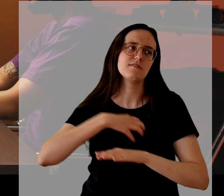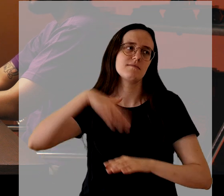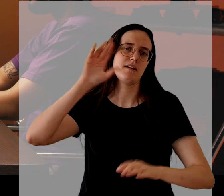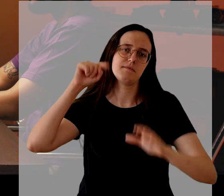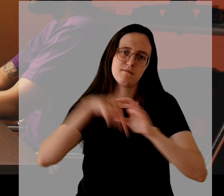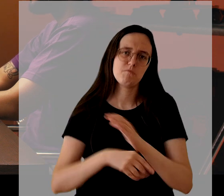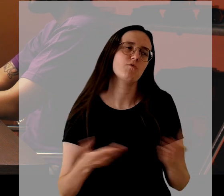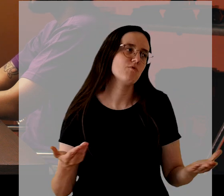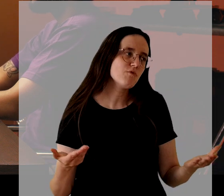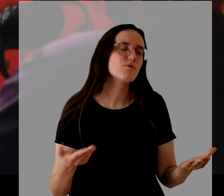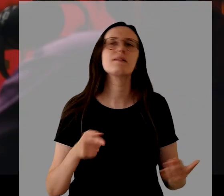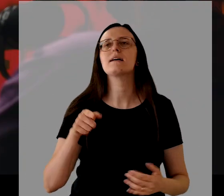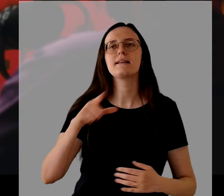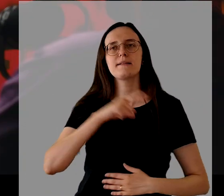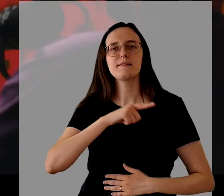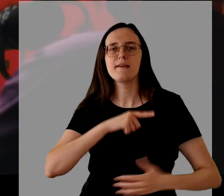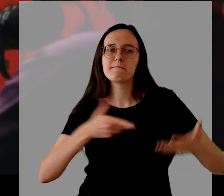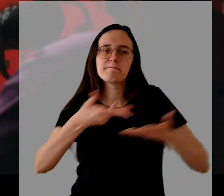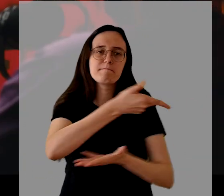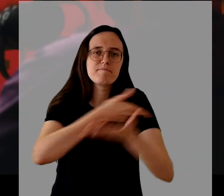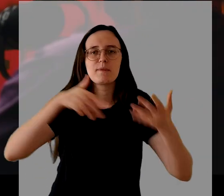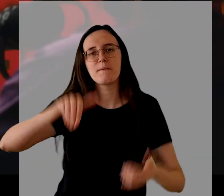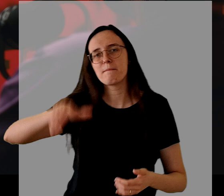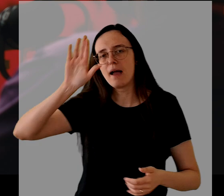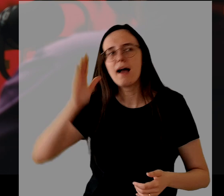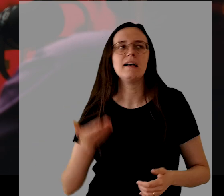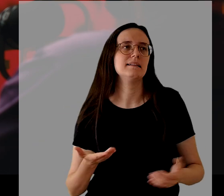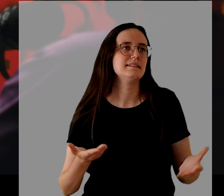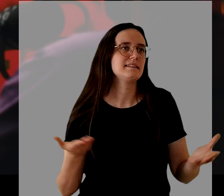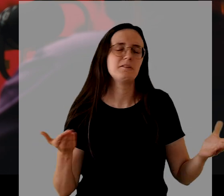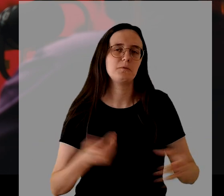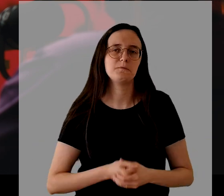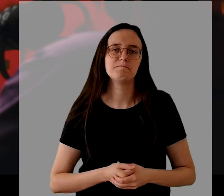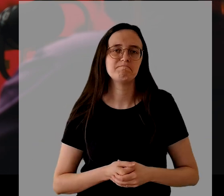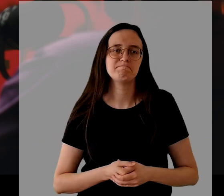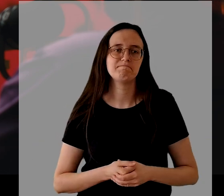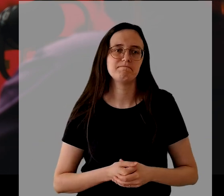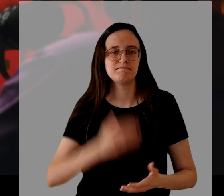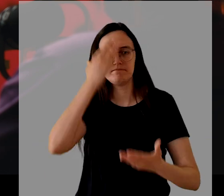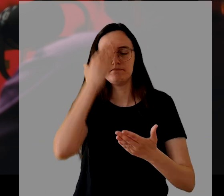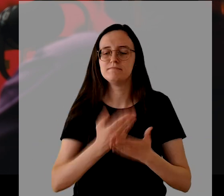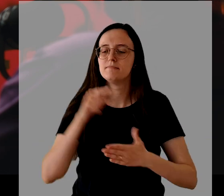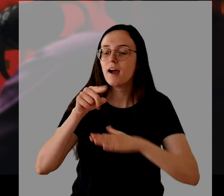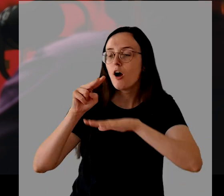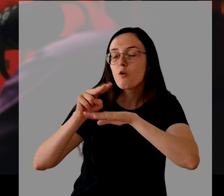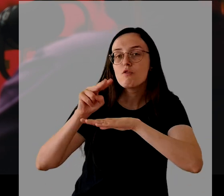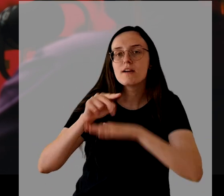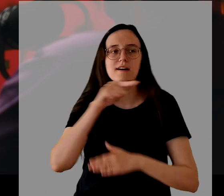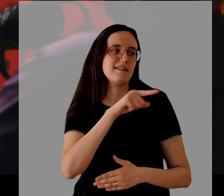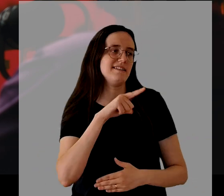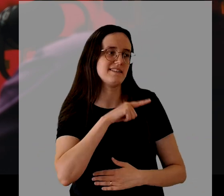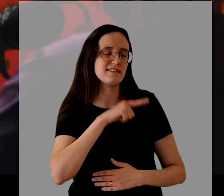mais profunda, né? Tem um dinamismo maior. Então, acho que esse cuidado que